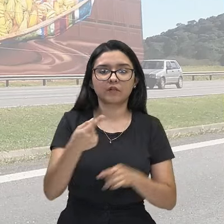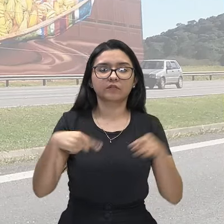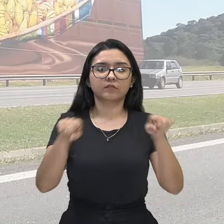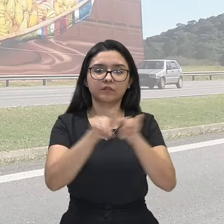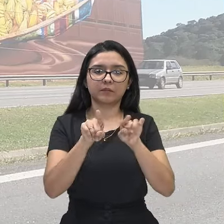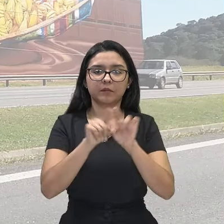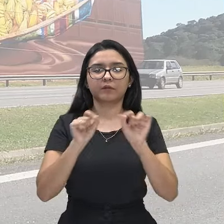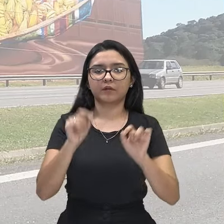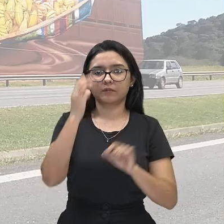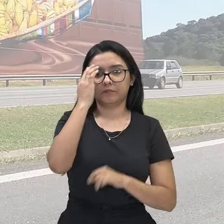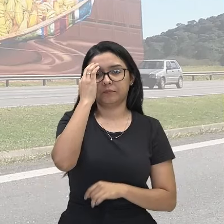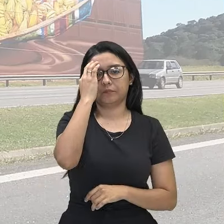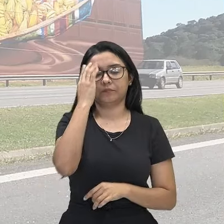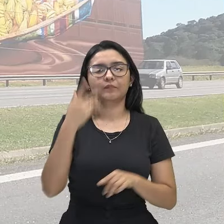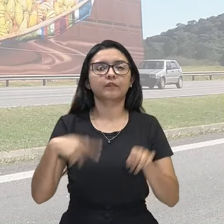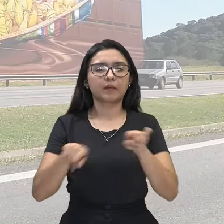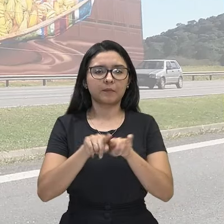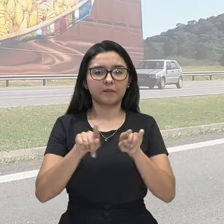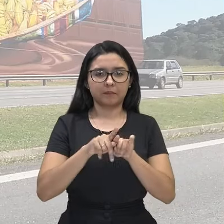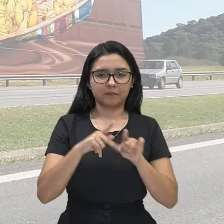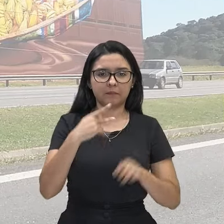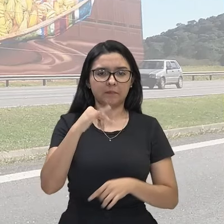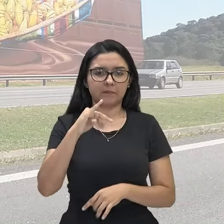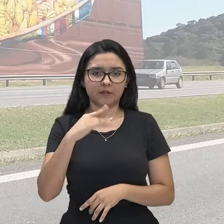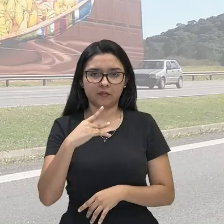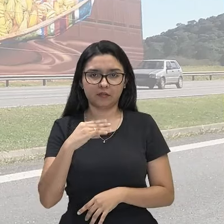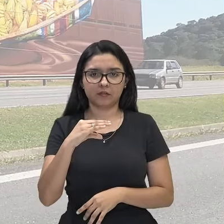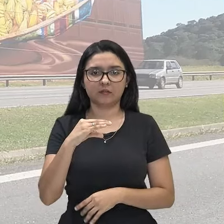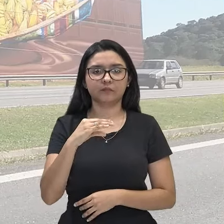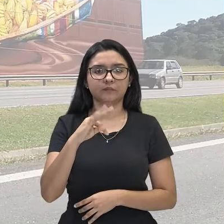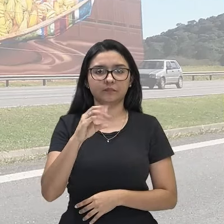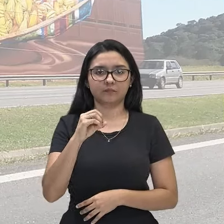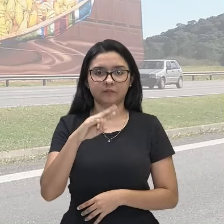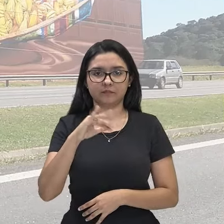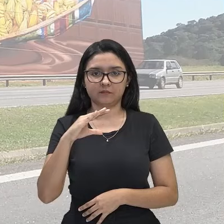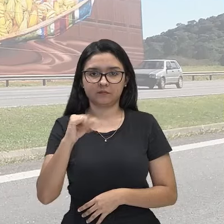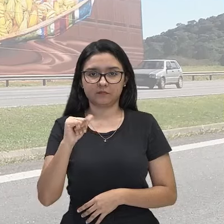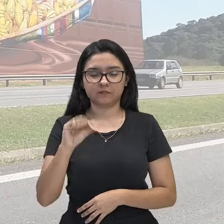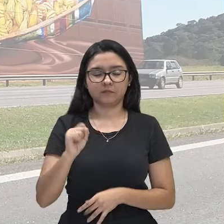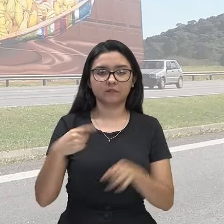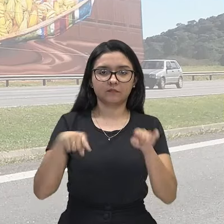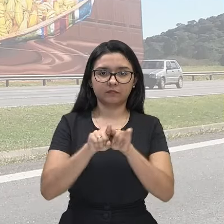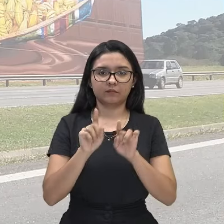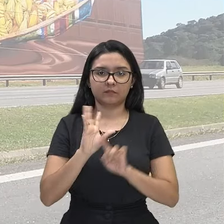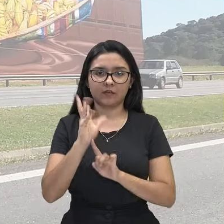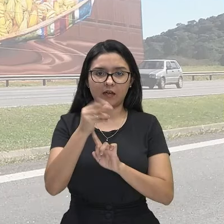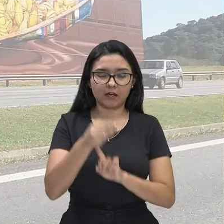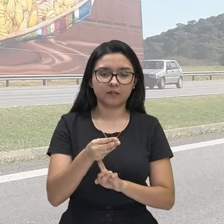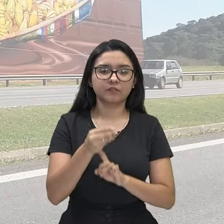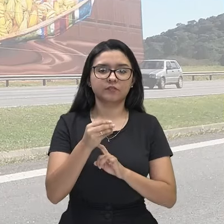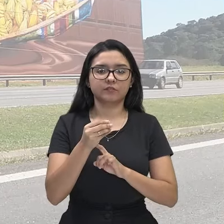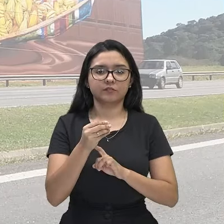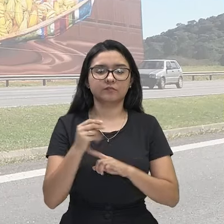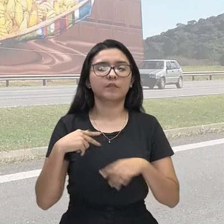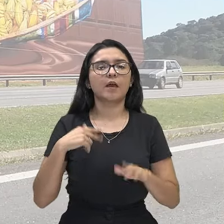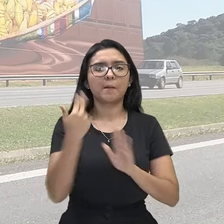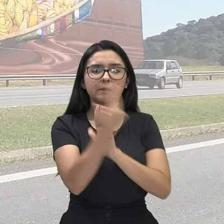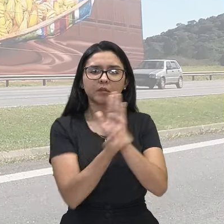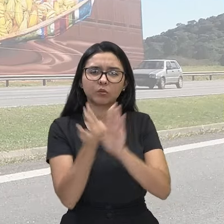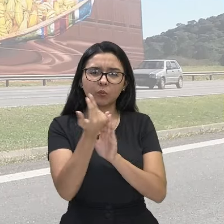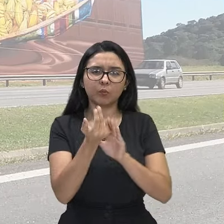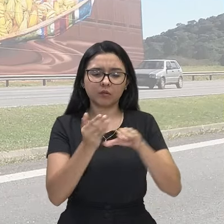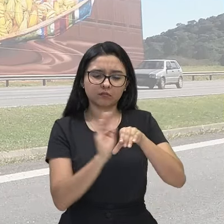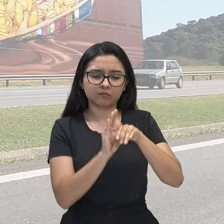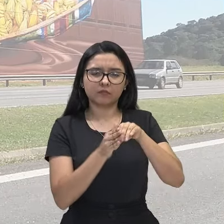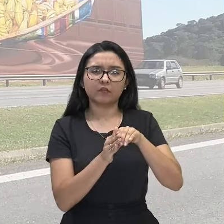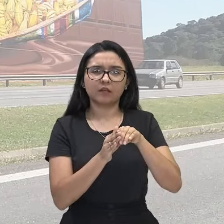formas pictóricas da comunicação, como a arte rupestre, a pintura nas